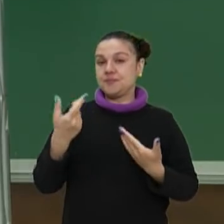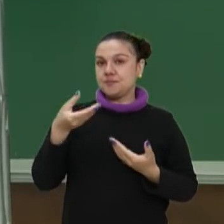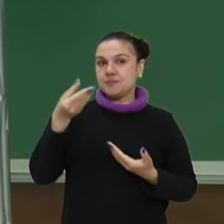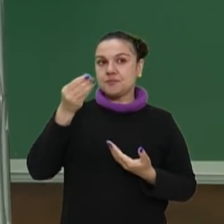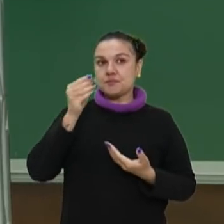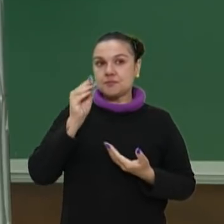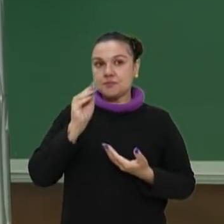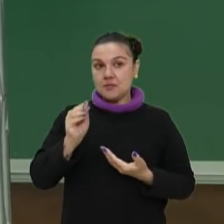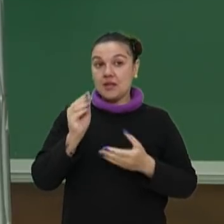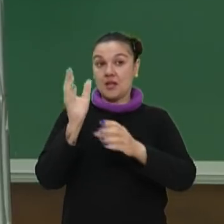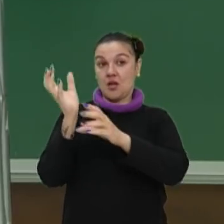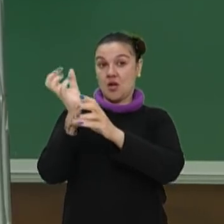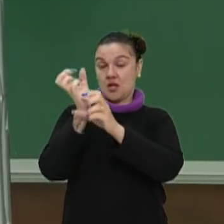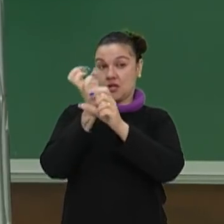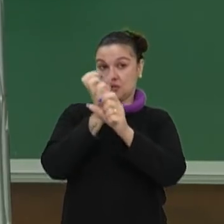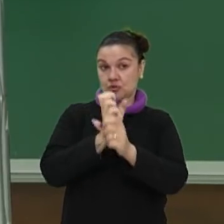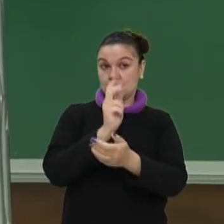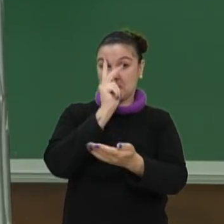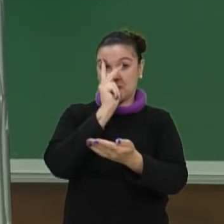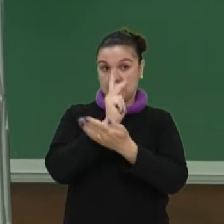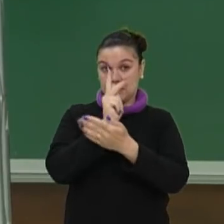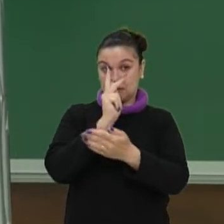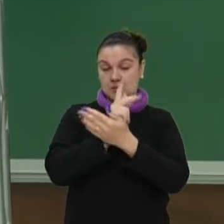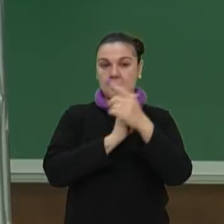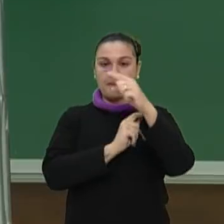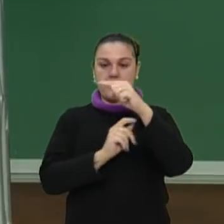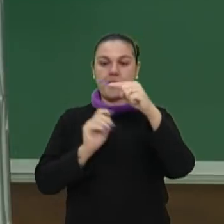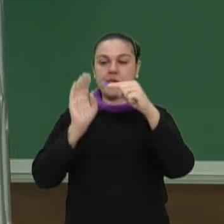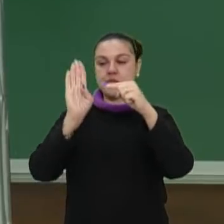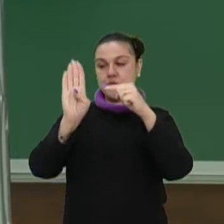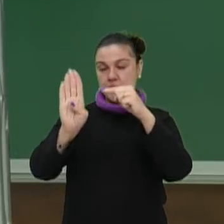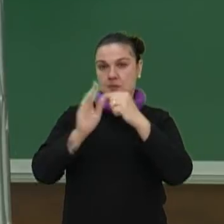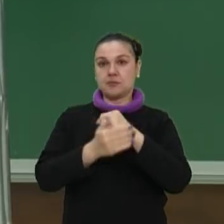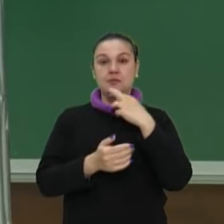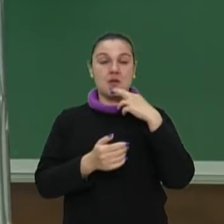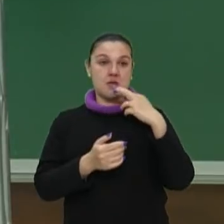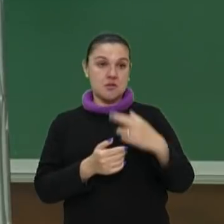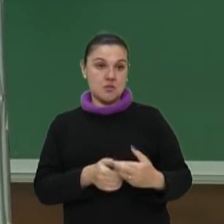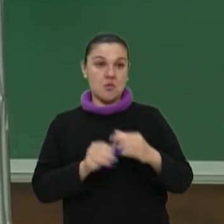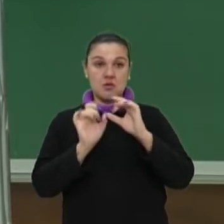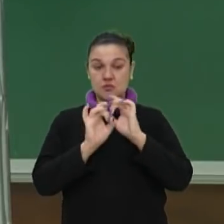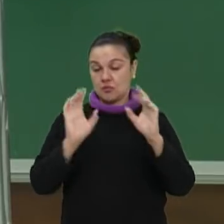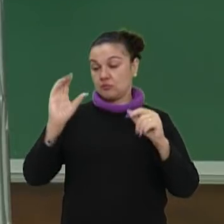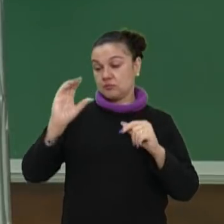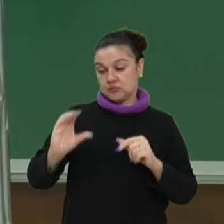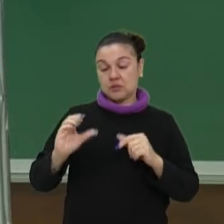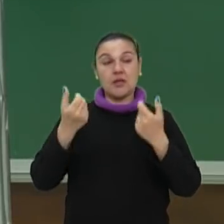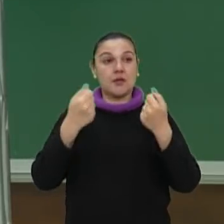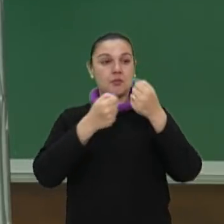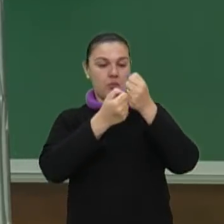eu posso dizer então que a soma é apenas menos b e o produto é ali apenas o